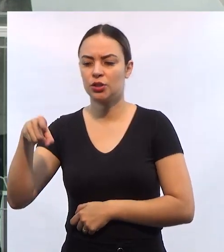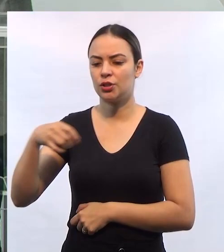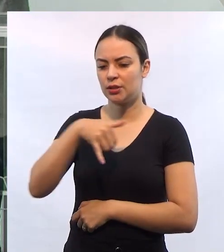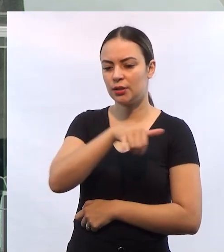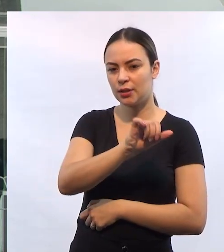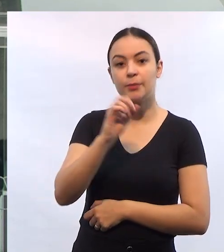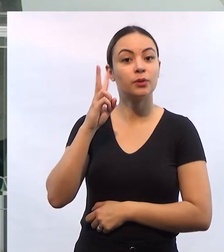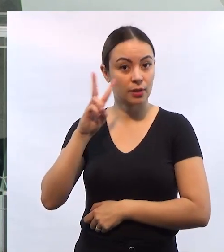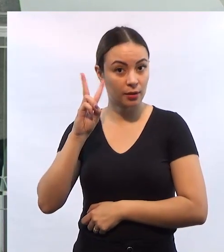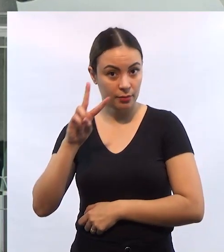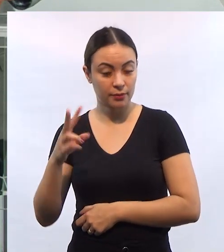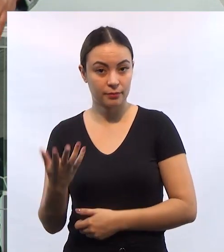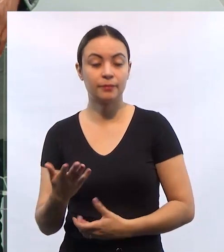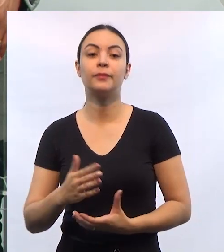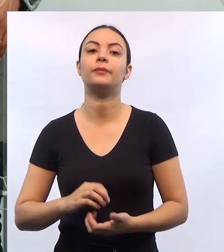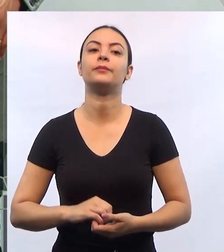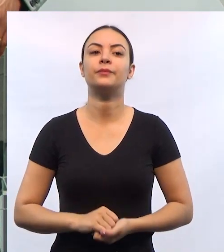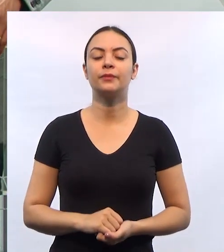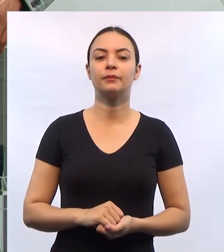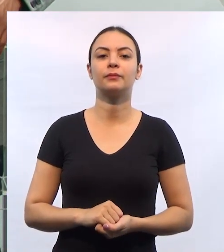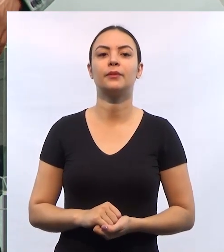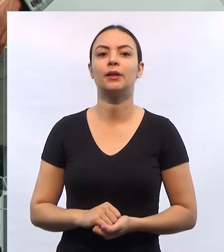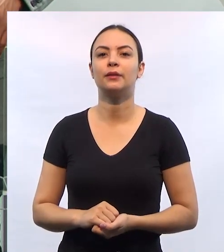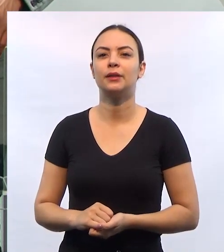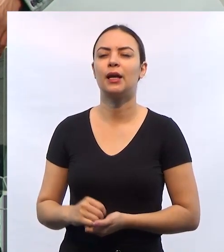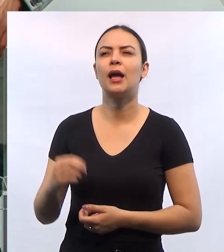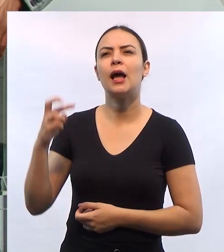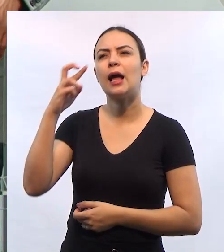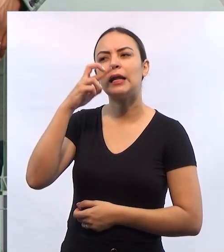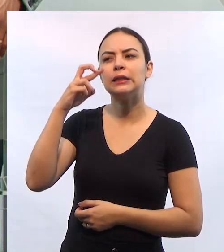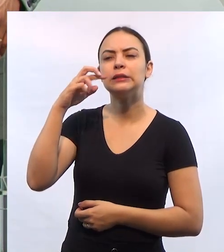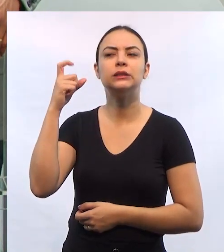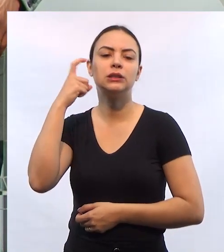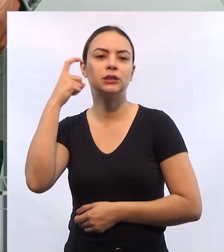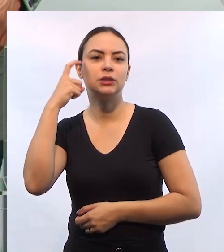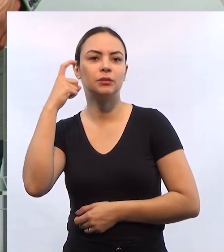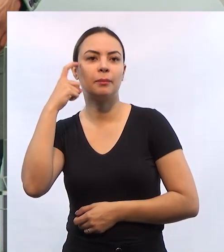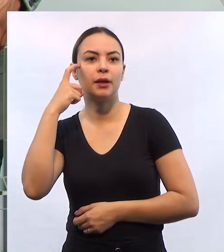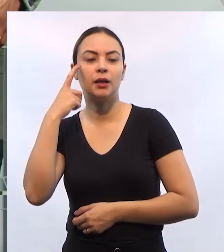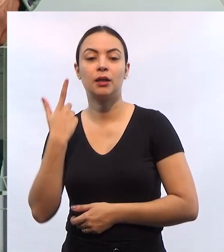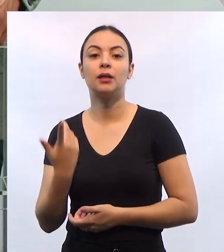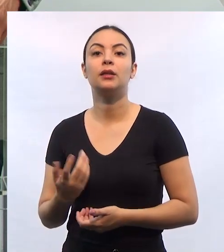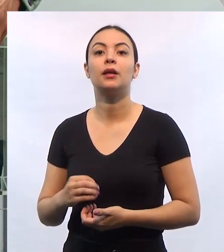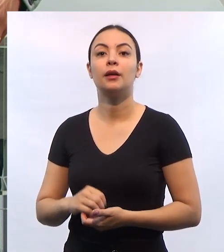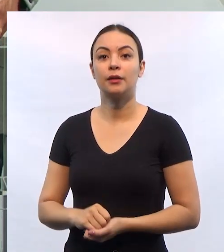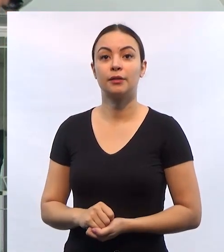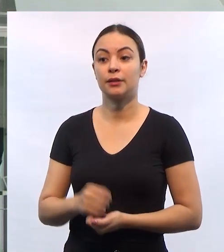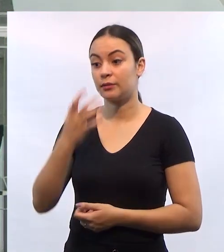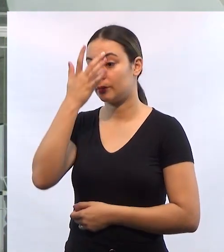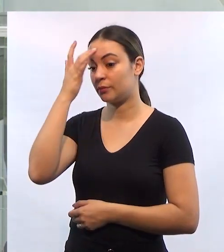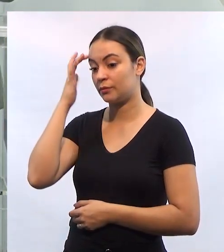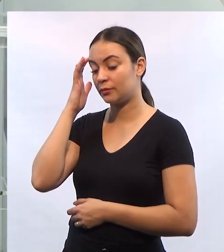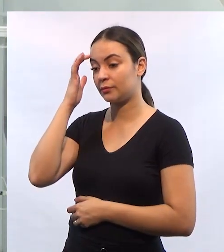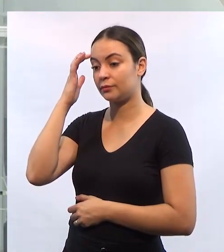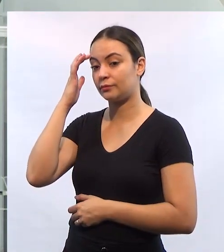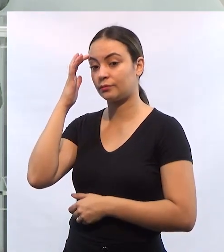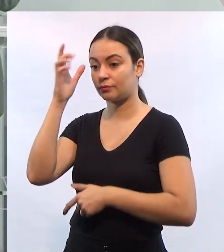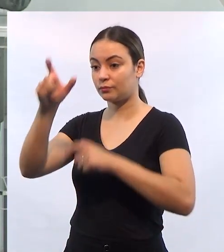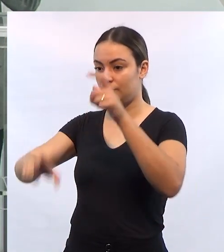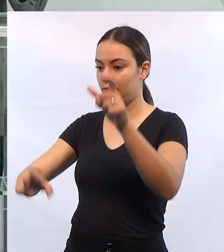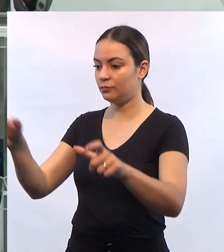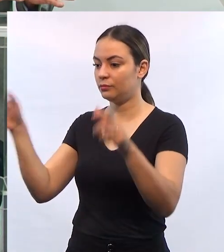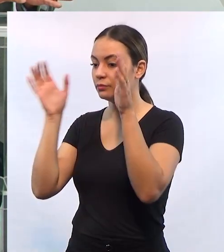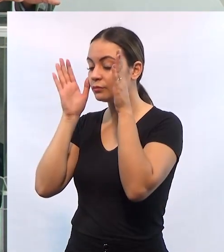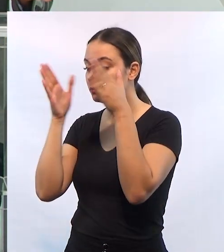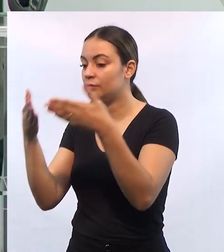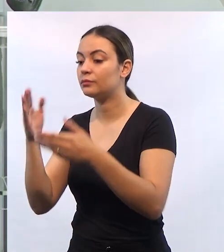você começa a analisar o seguinte, poxa, mas então quer dizer que o pensamento voltado para pessoas como foco principal, não somente